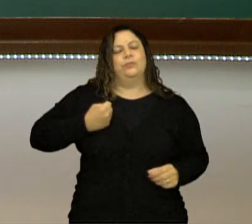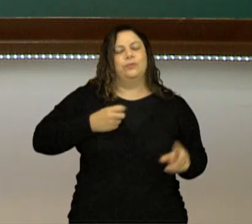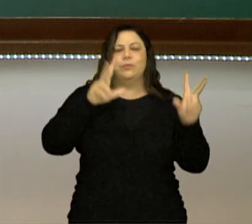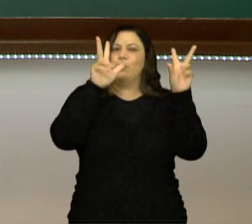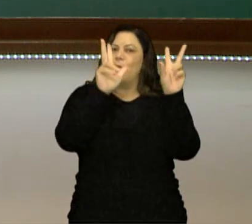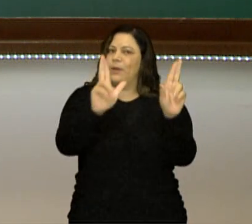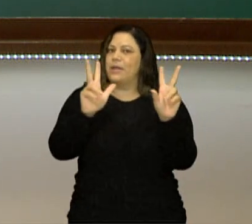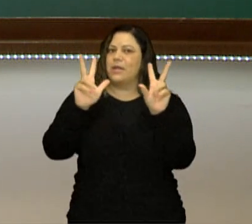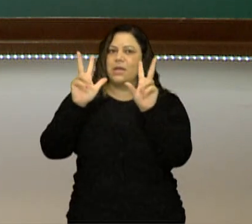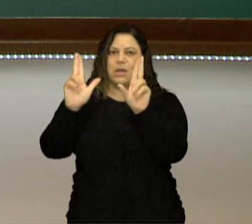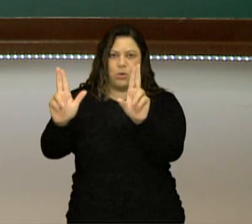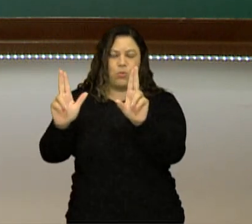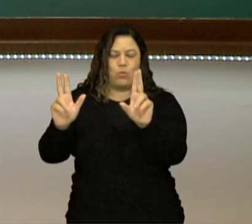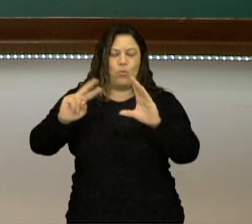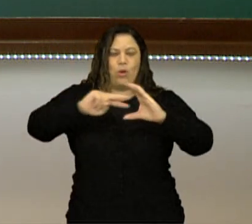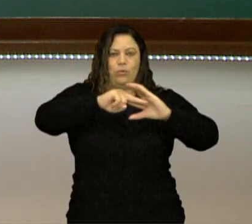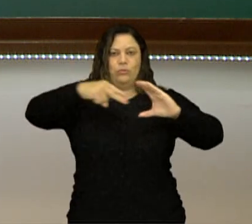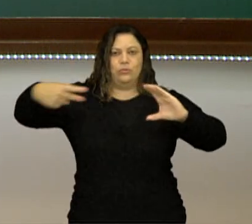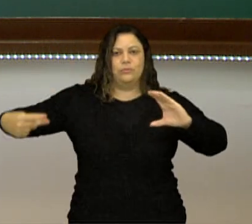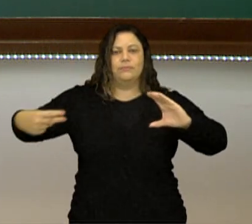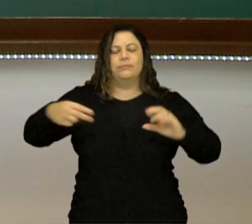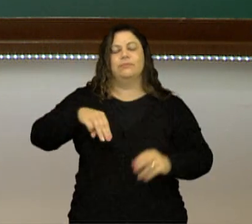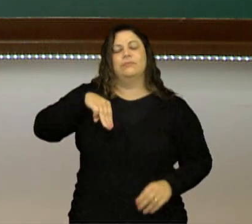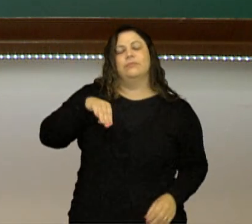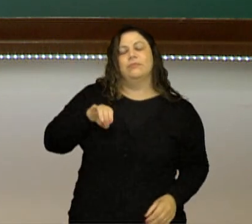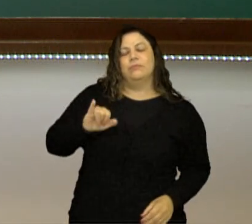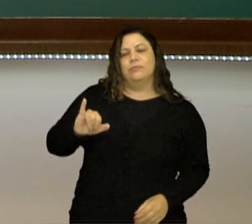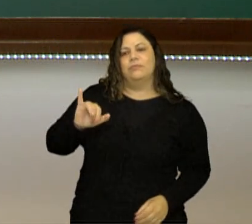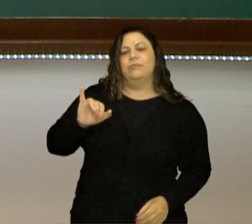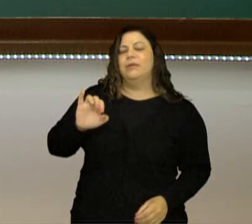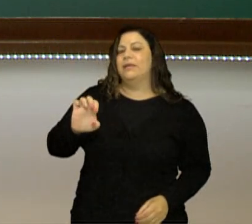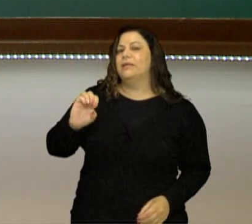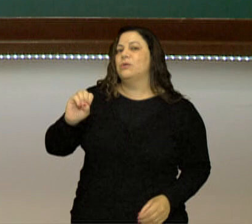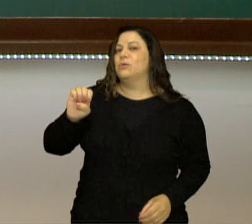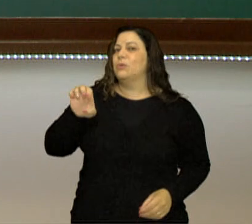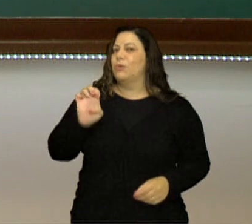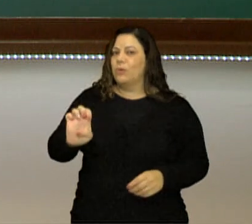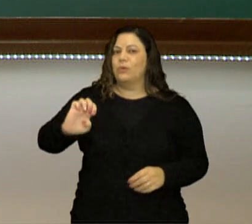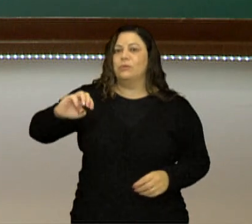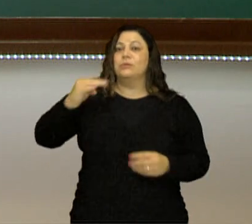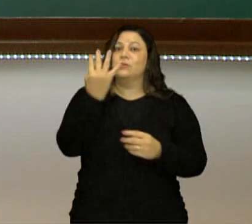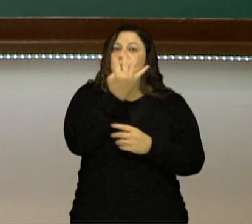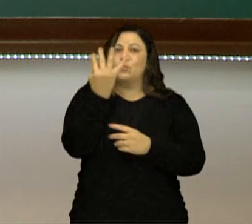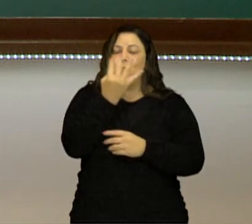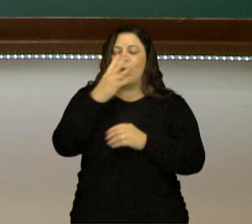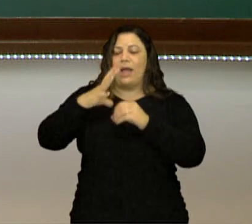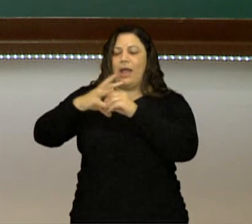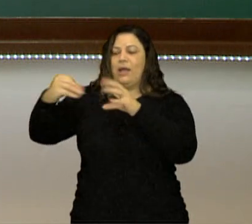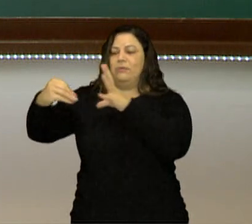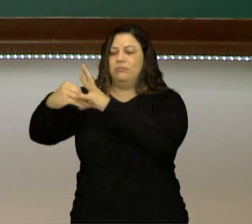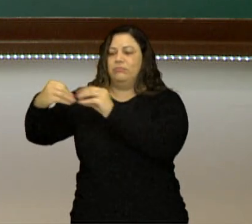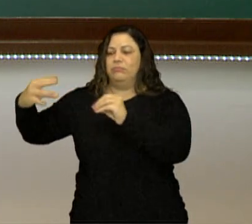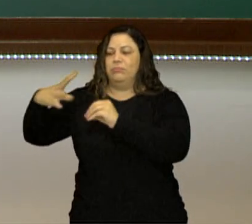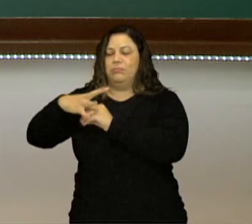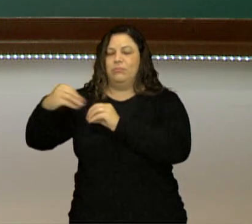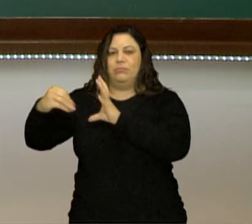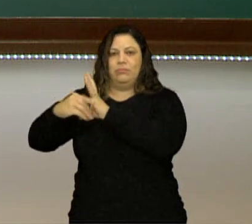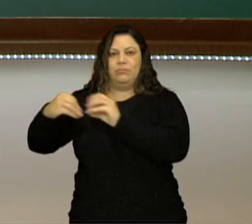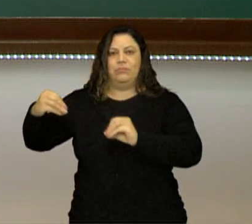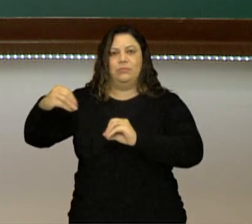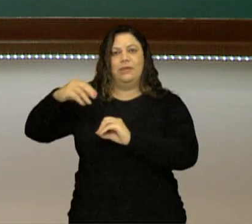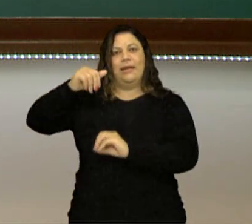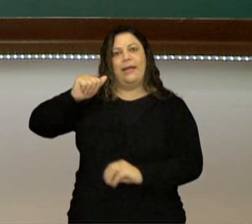cromossomos. E uma célula em meiose 2N vai formar 4 células com metade do número de cromossomos, ou seja, haploide,